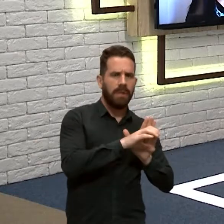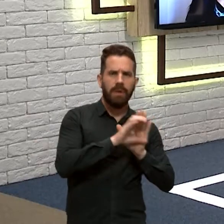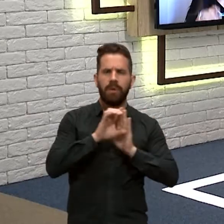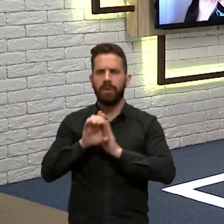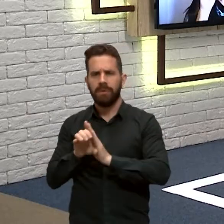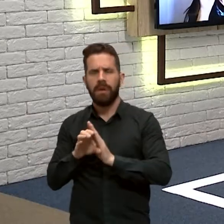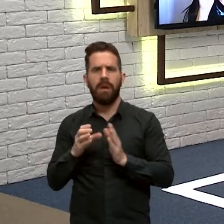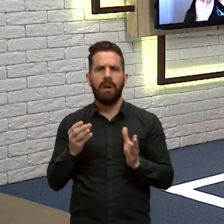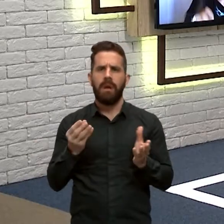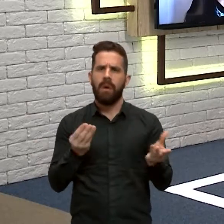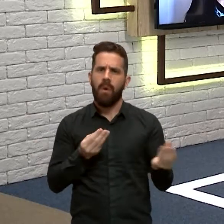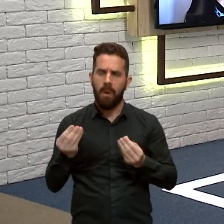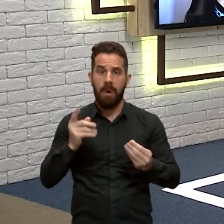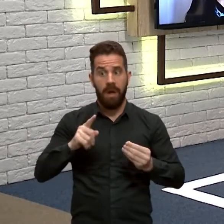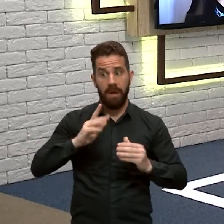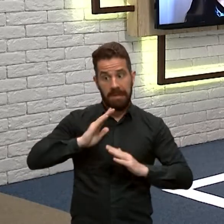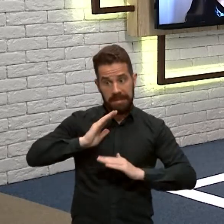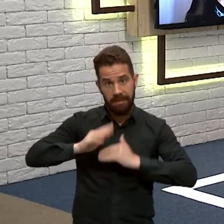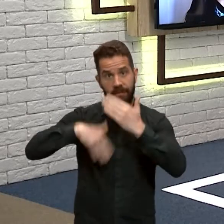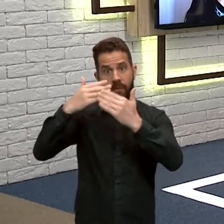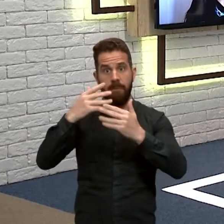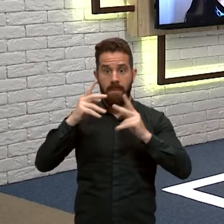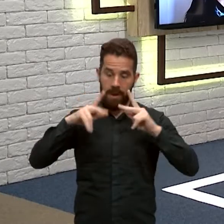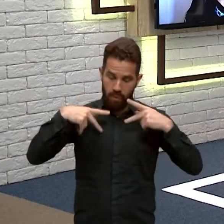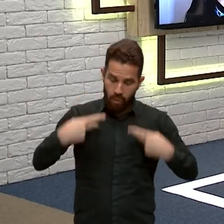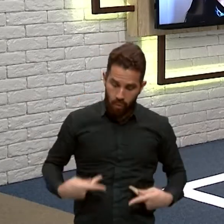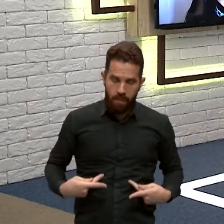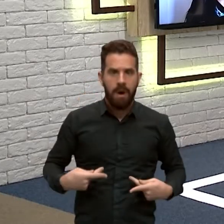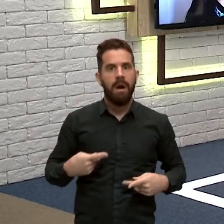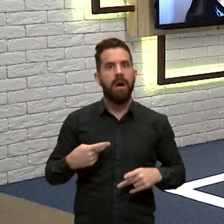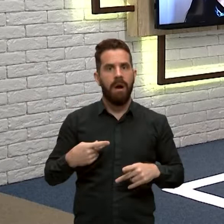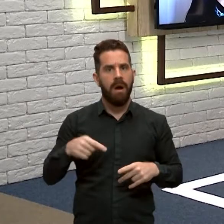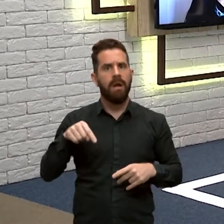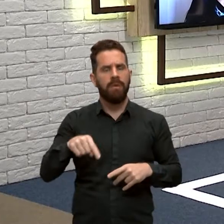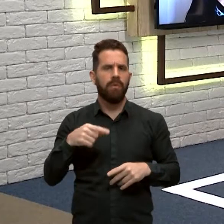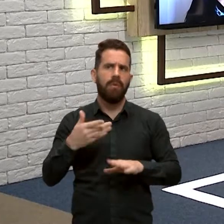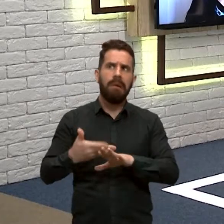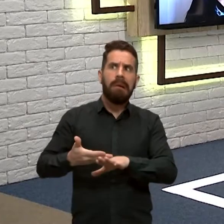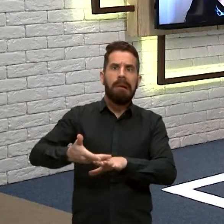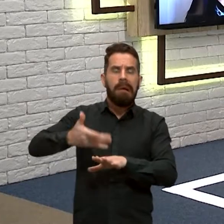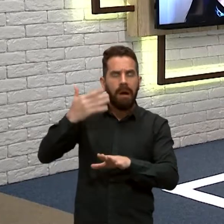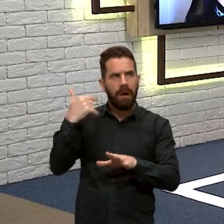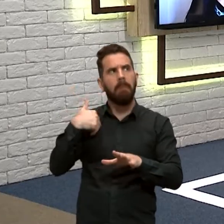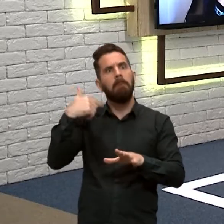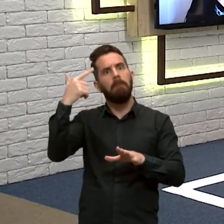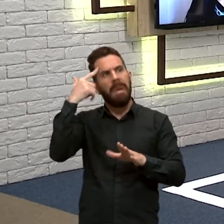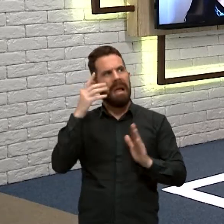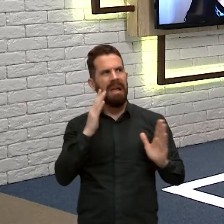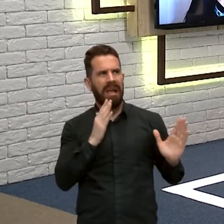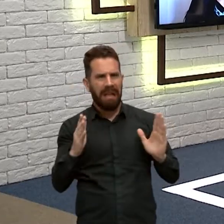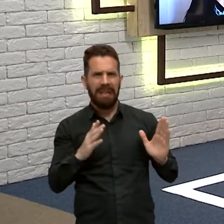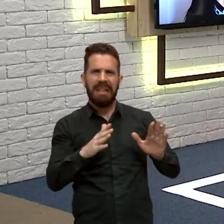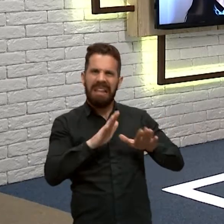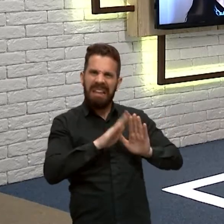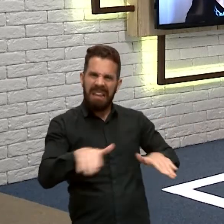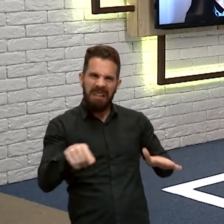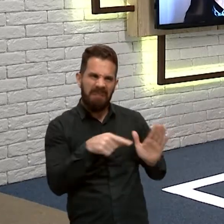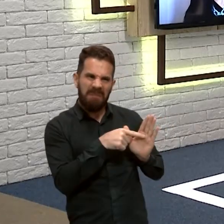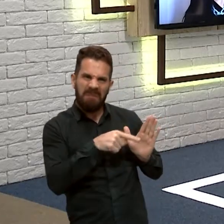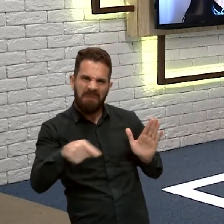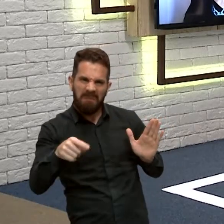desenvolvimento humano. Nem sempre a gente tinha essa etapa da vida, né? Se considerava a infância